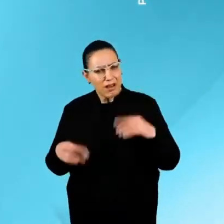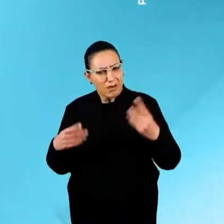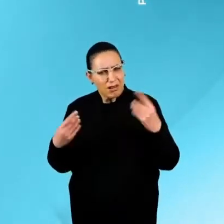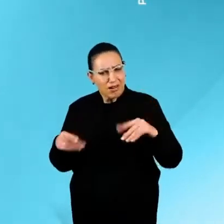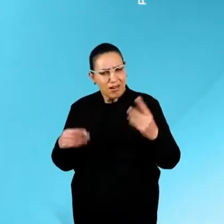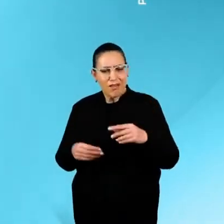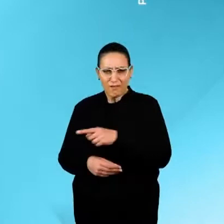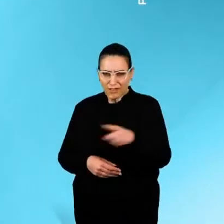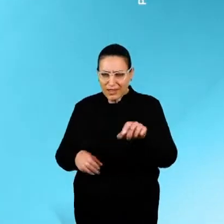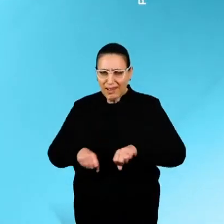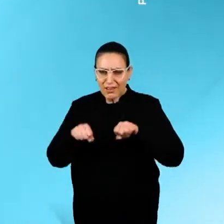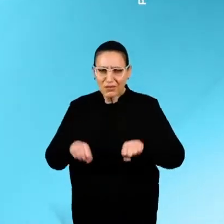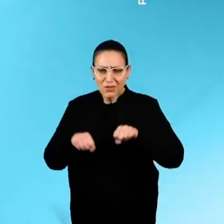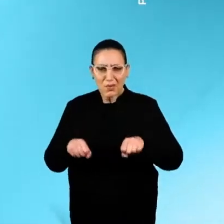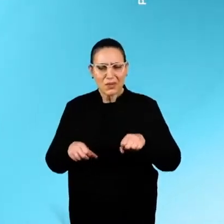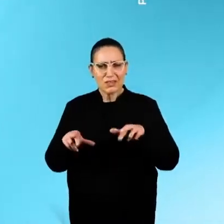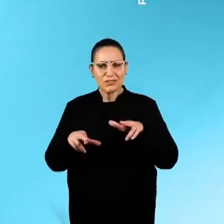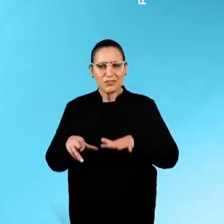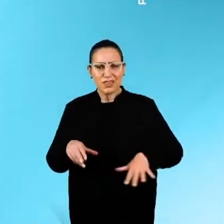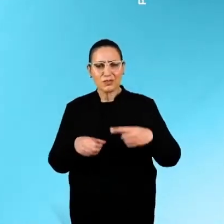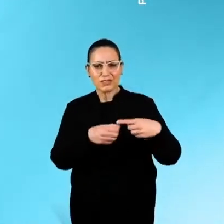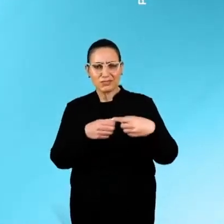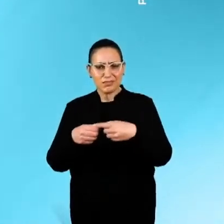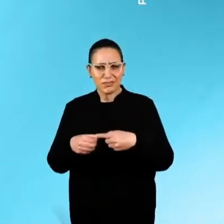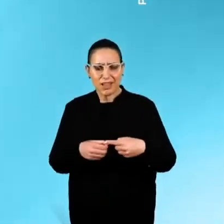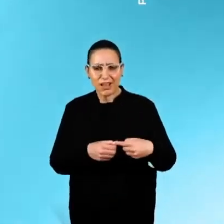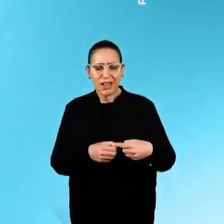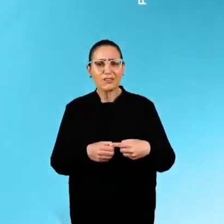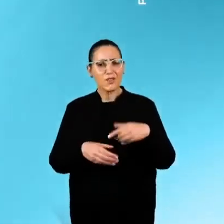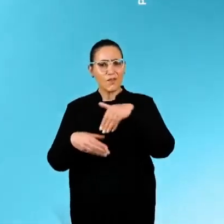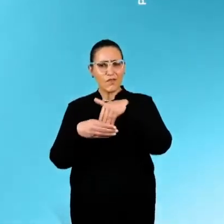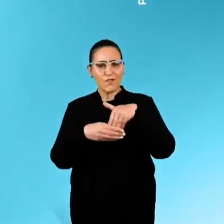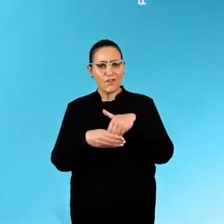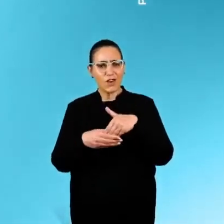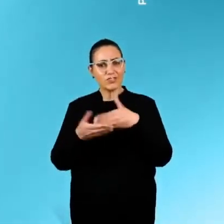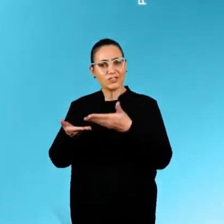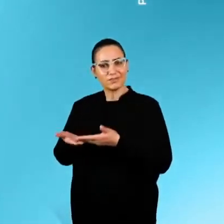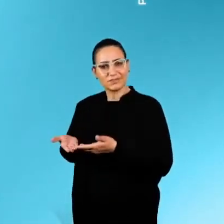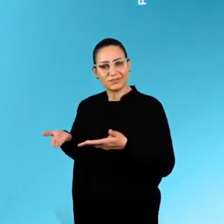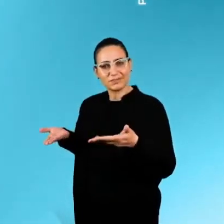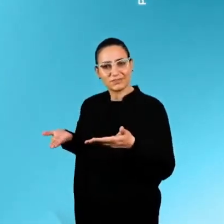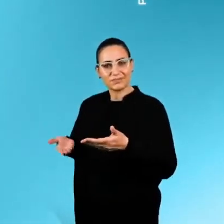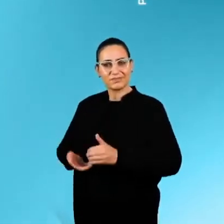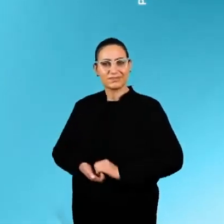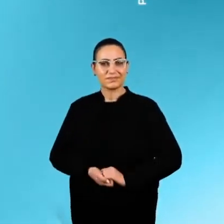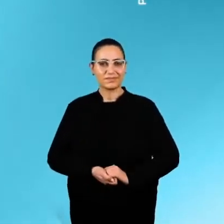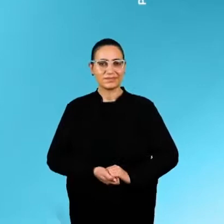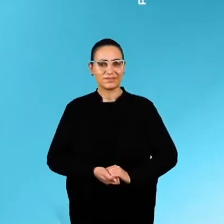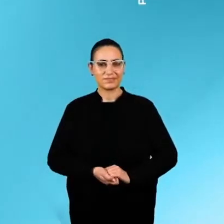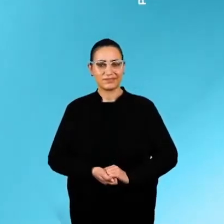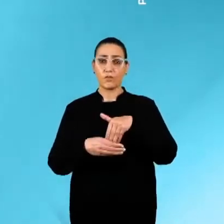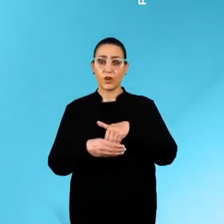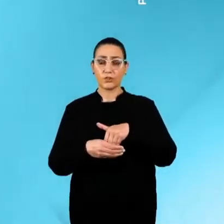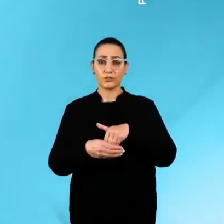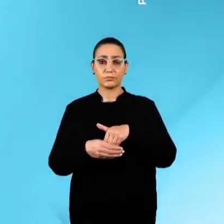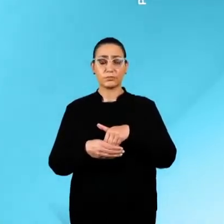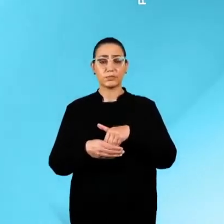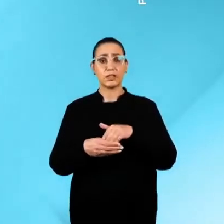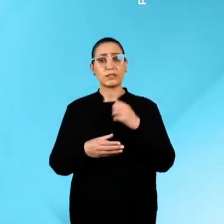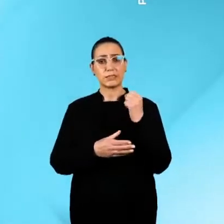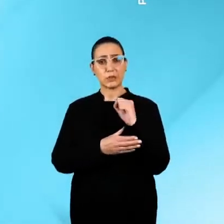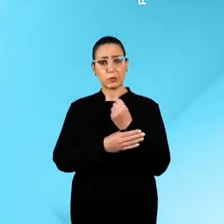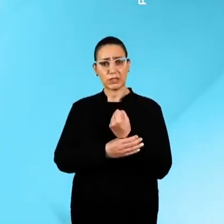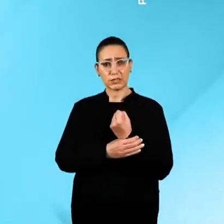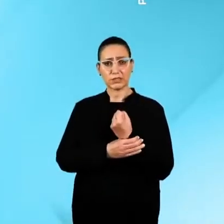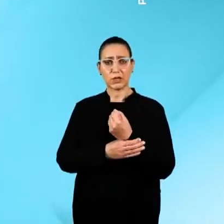beleza, beleza. Você de Canoas, região metropolitana e região carbonífera, vote Dário, 44.500. Vote Borges